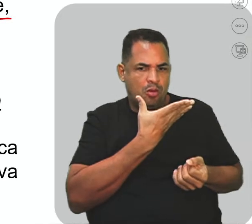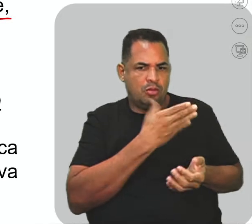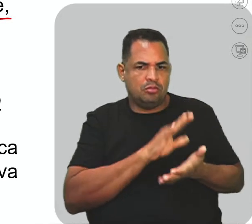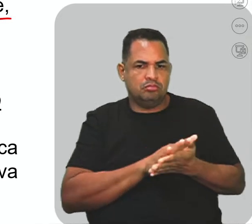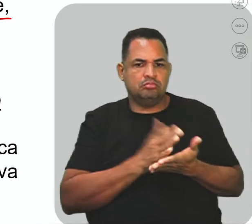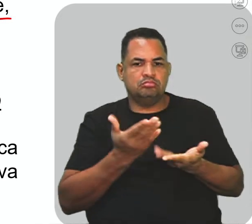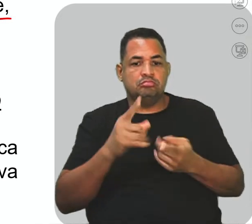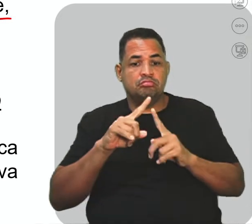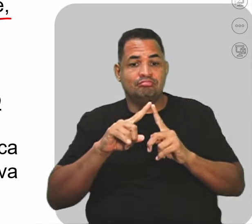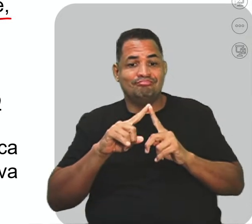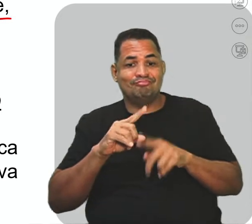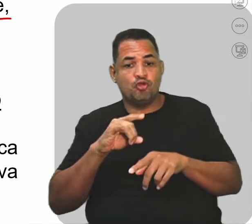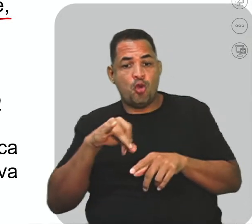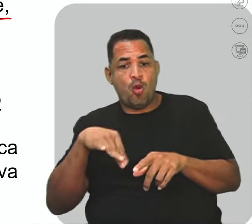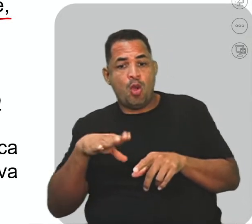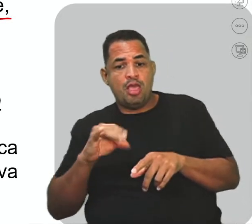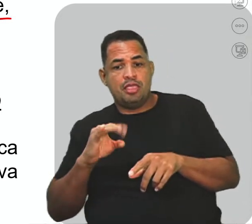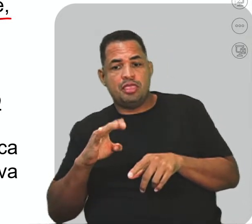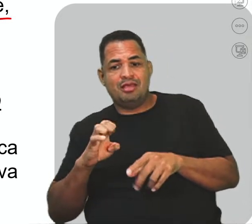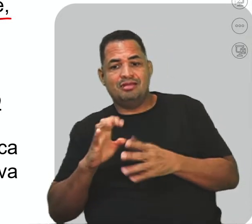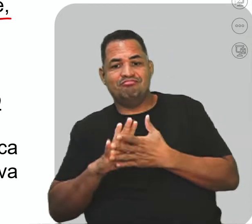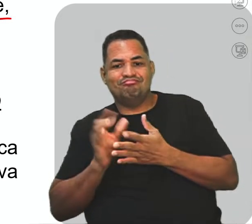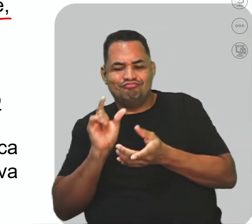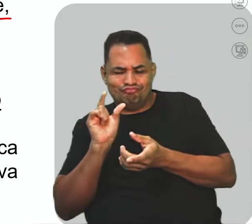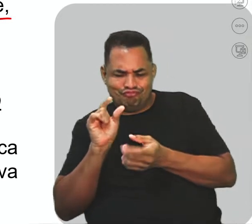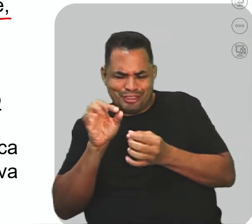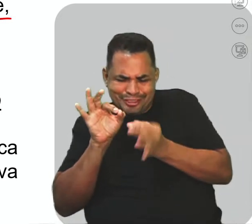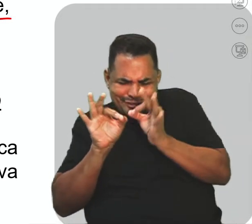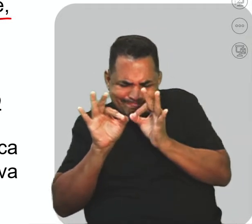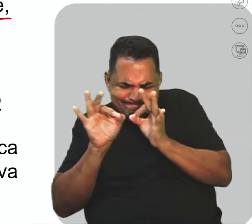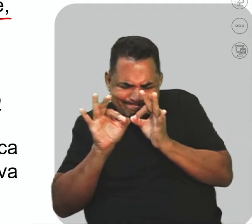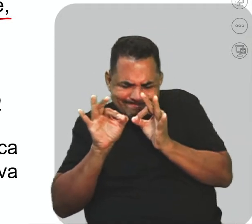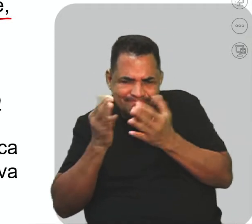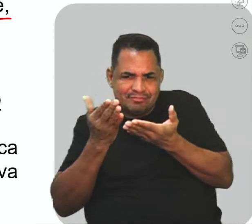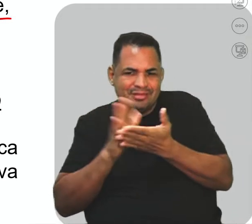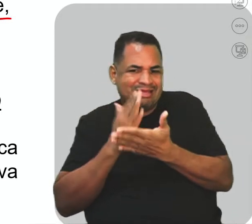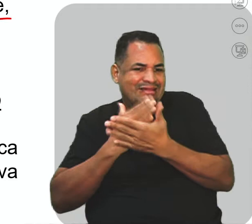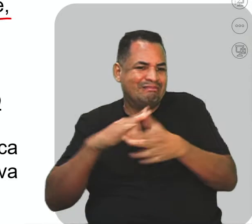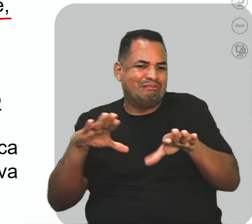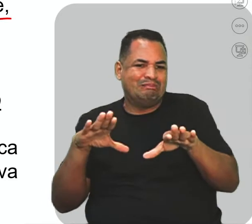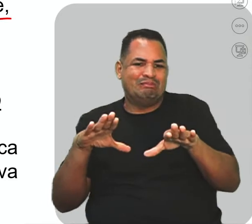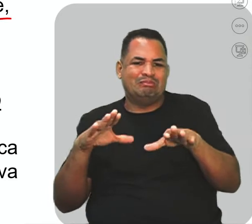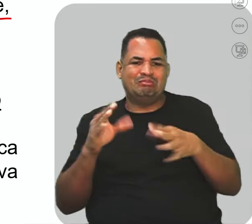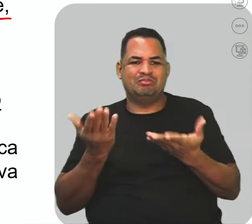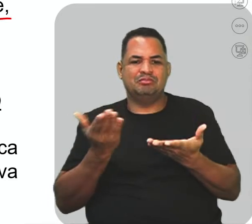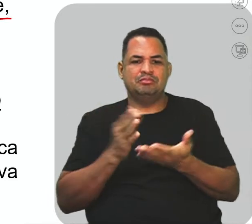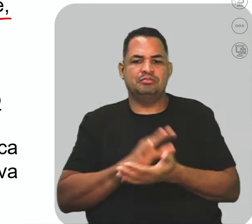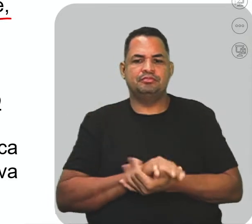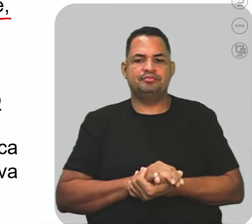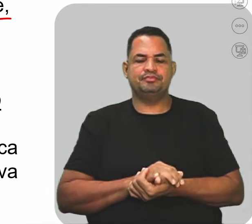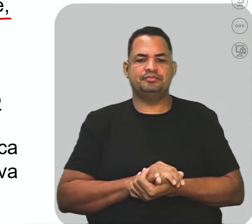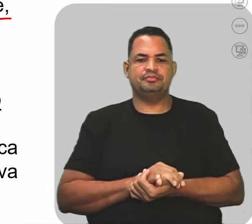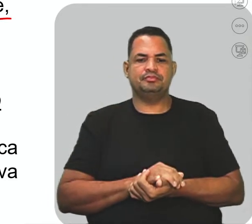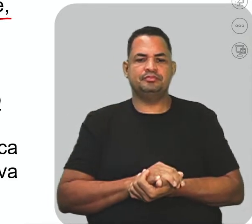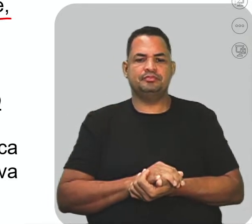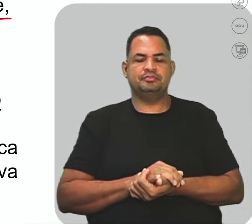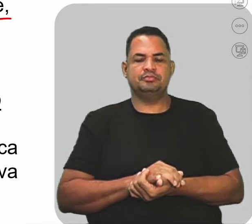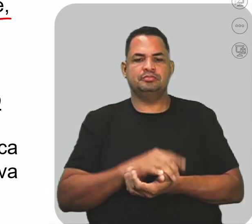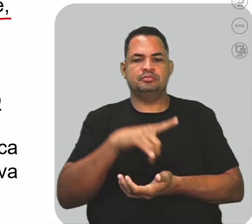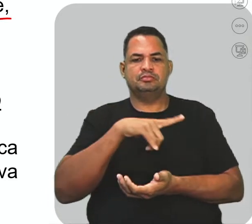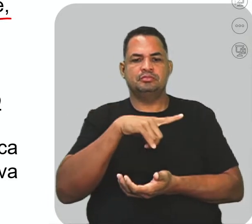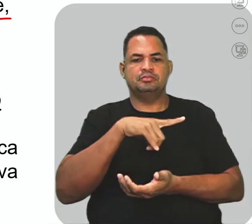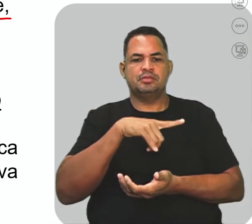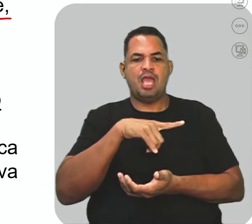No entanto, um pequeno detalhe estragou tudo. Temos aqui, na segunda oração, a